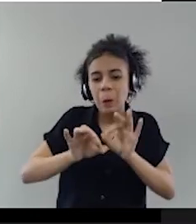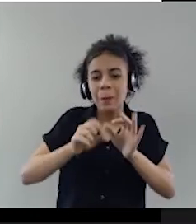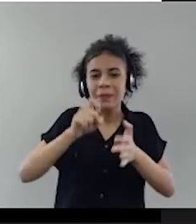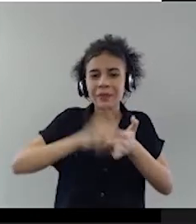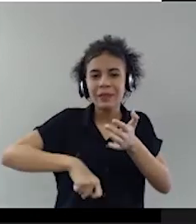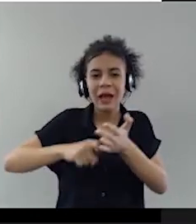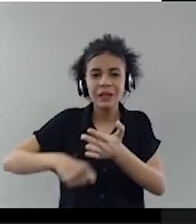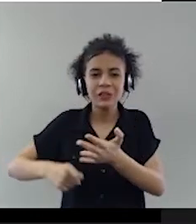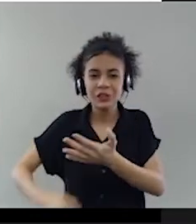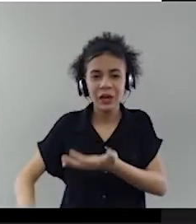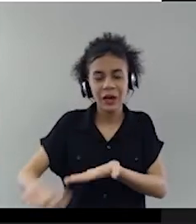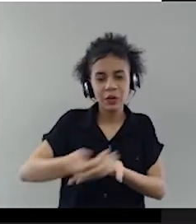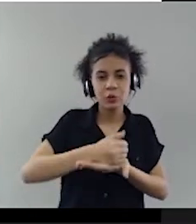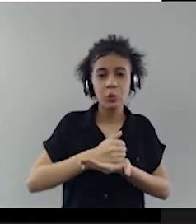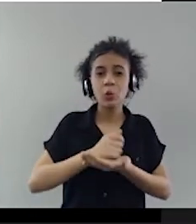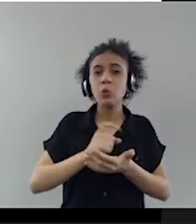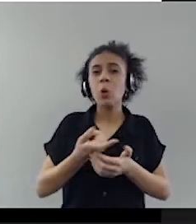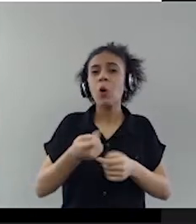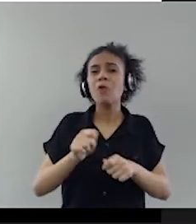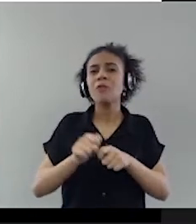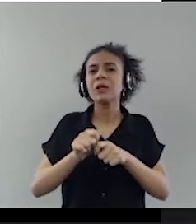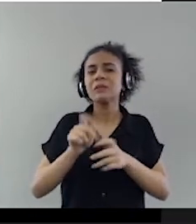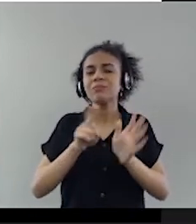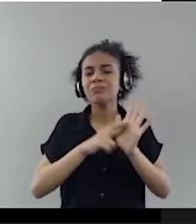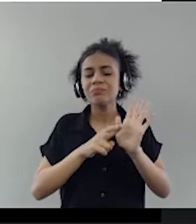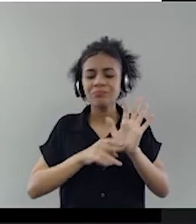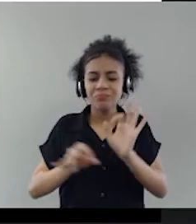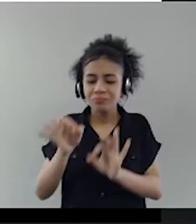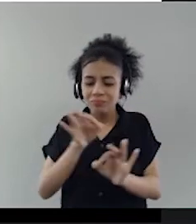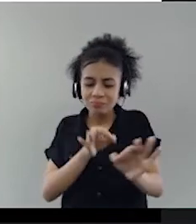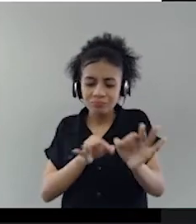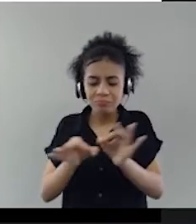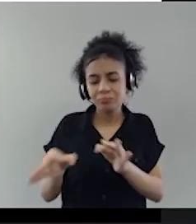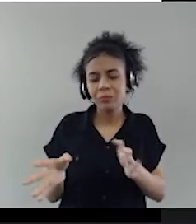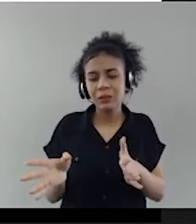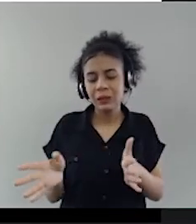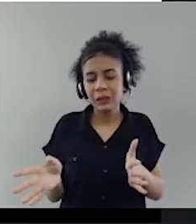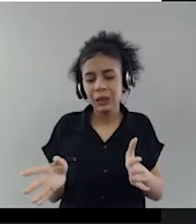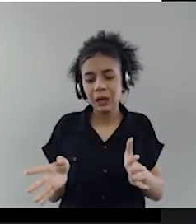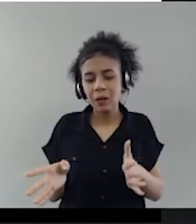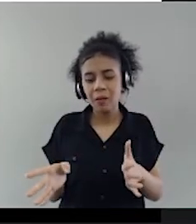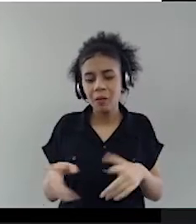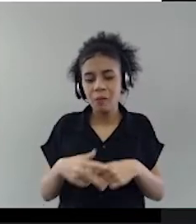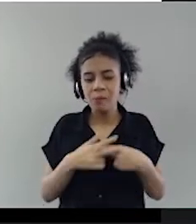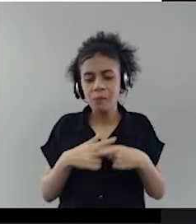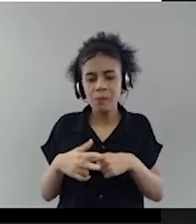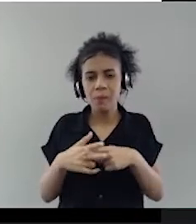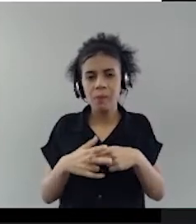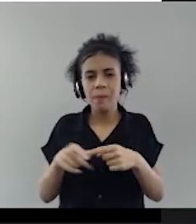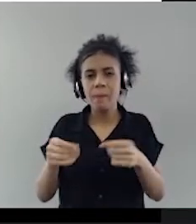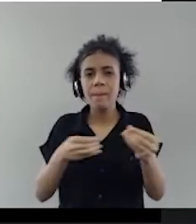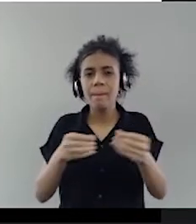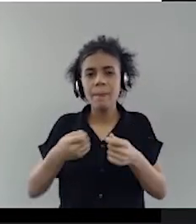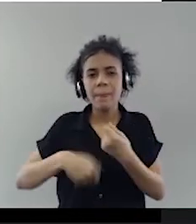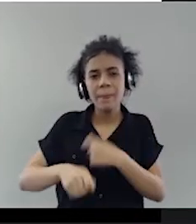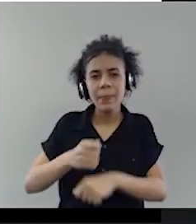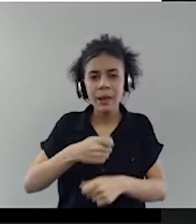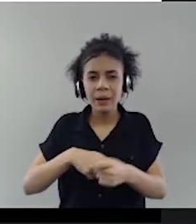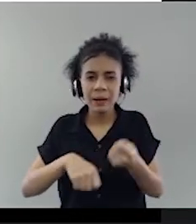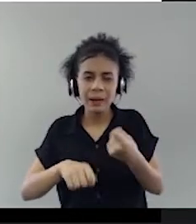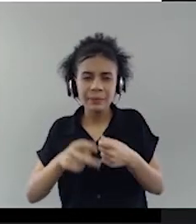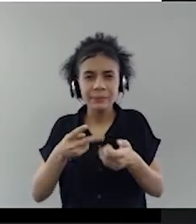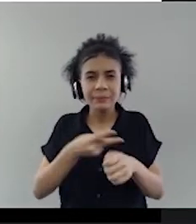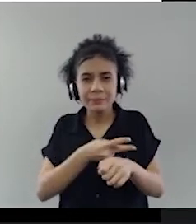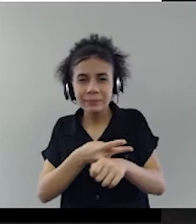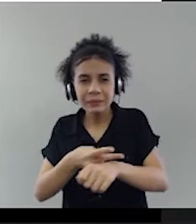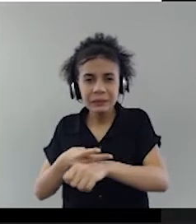de retorno, ou você fazer até uma regulação por um plano de negócios